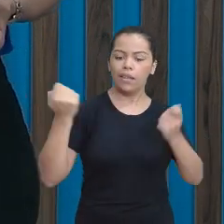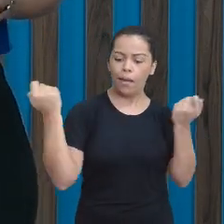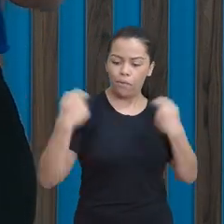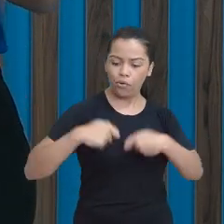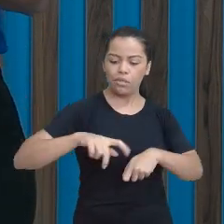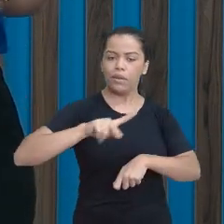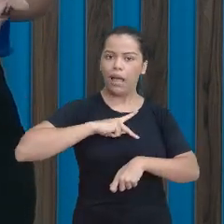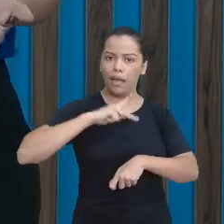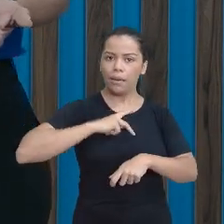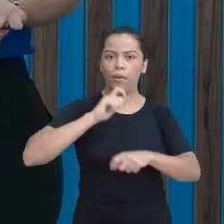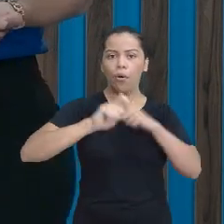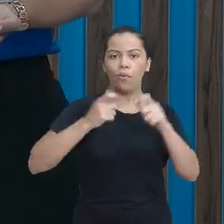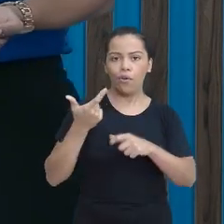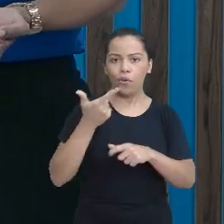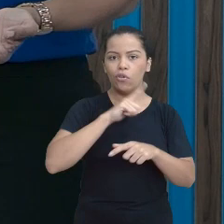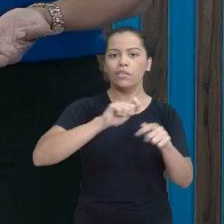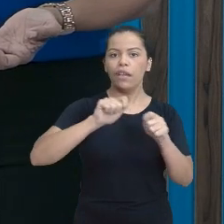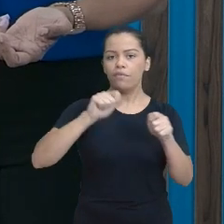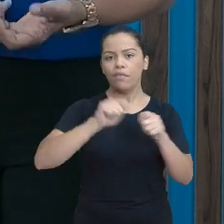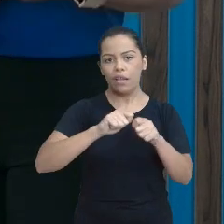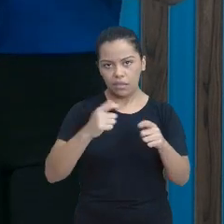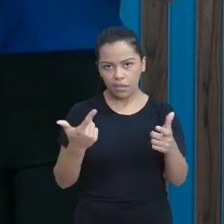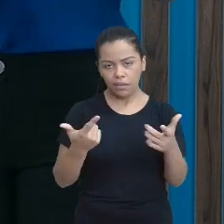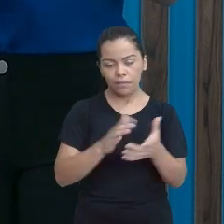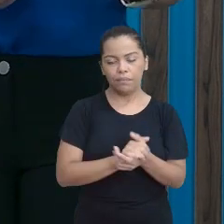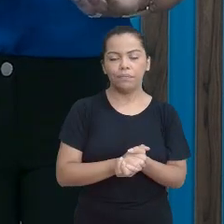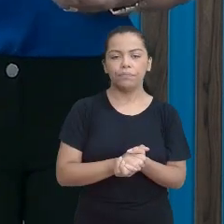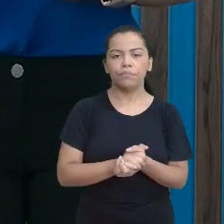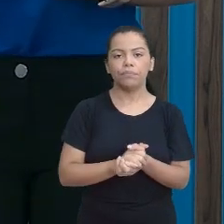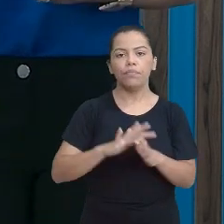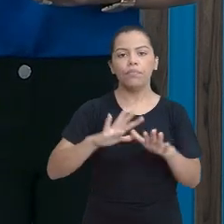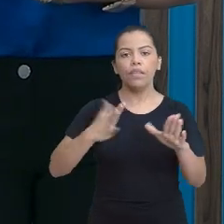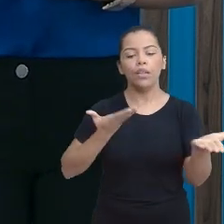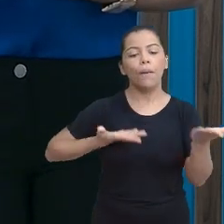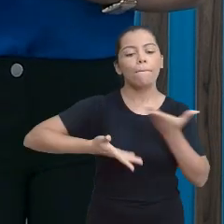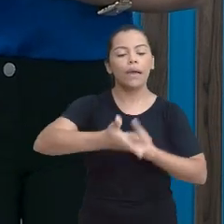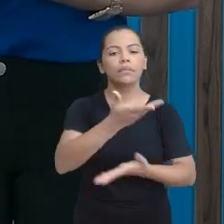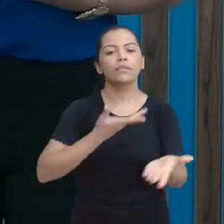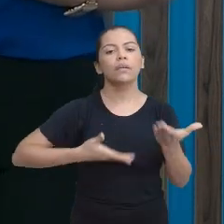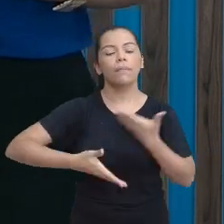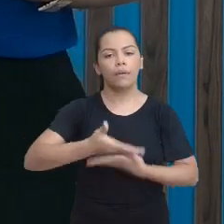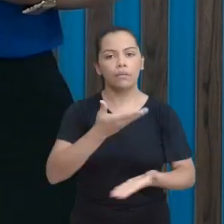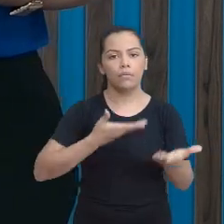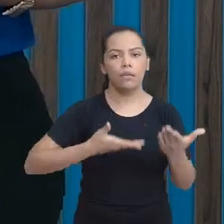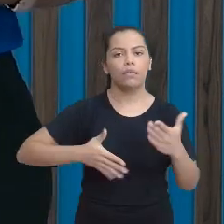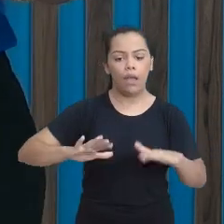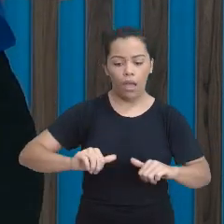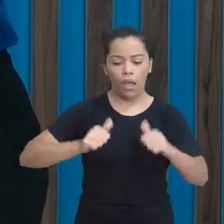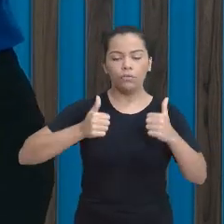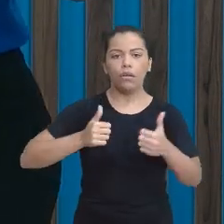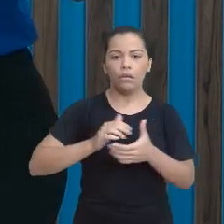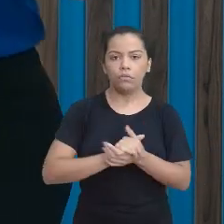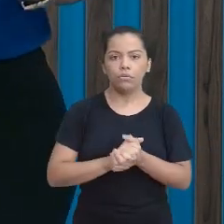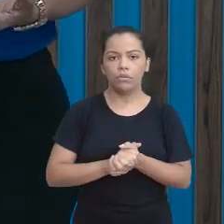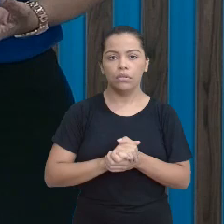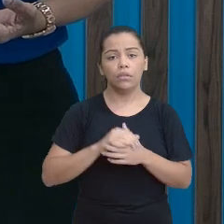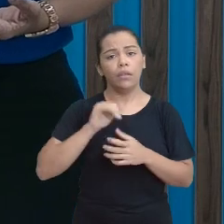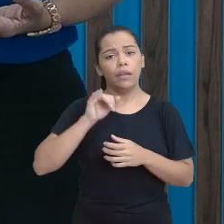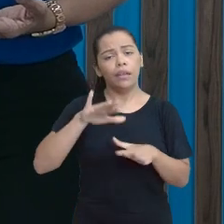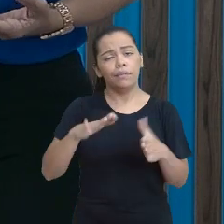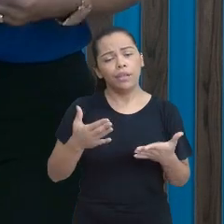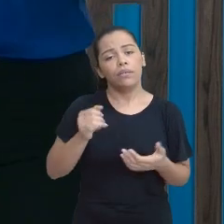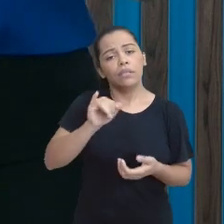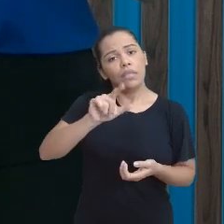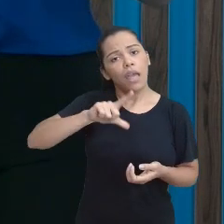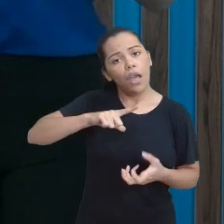consegue construir e realizar. A participação e a atuação. Ora, se eu me sinto bem no